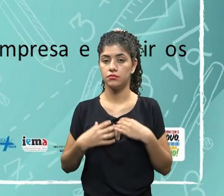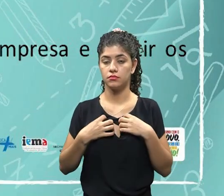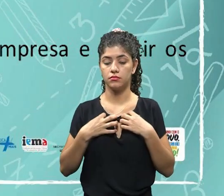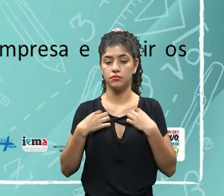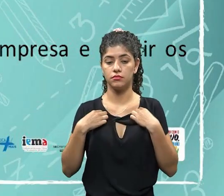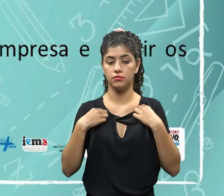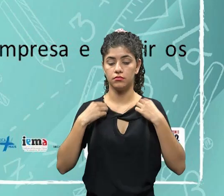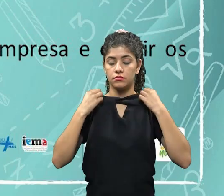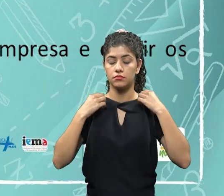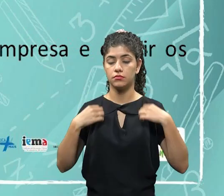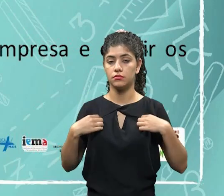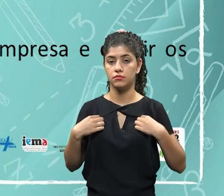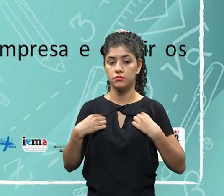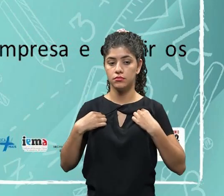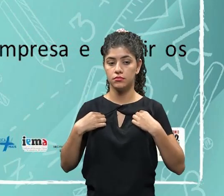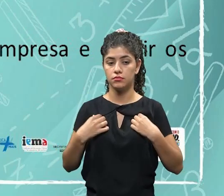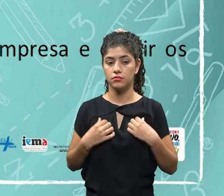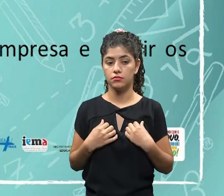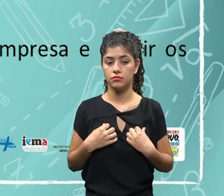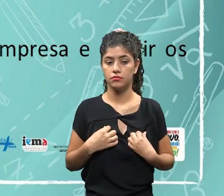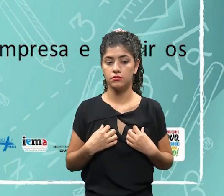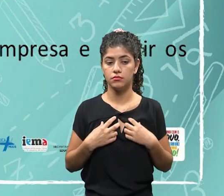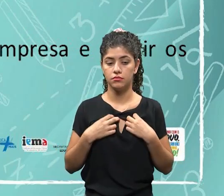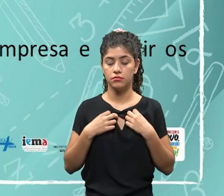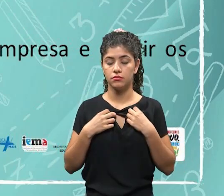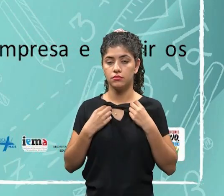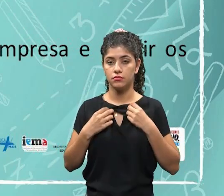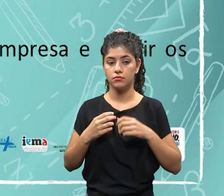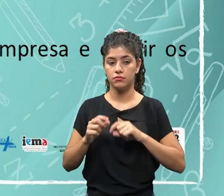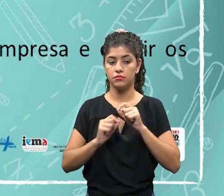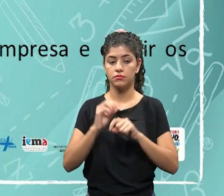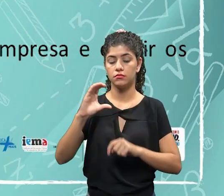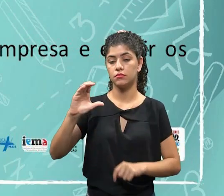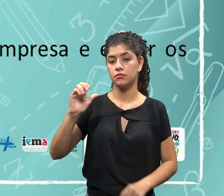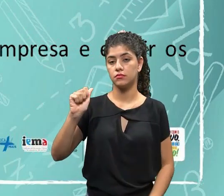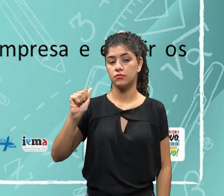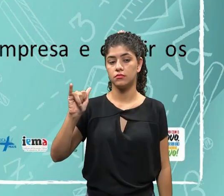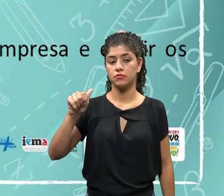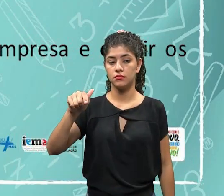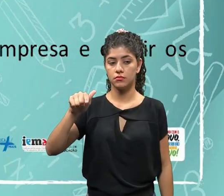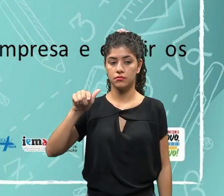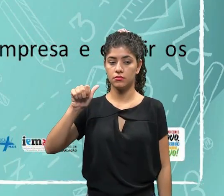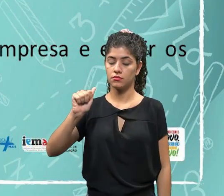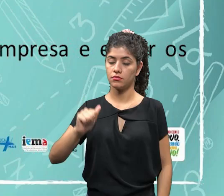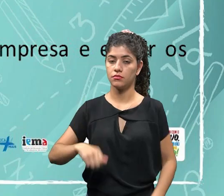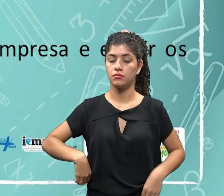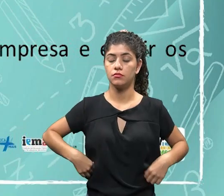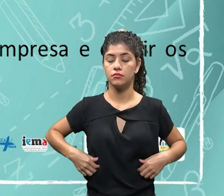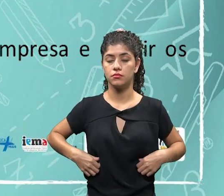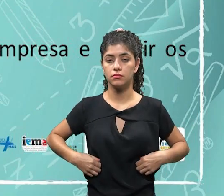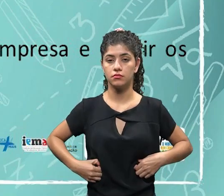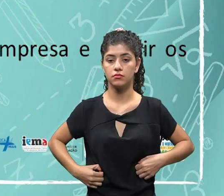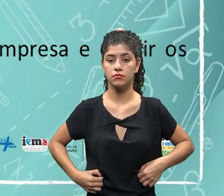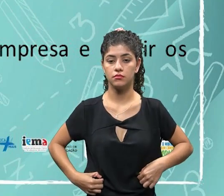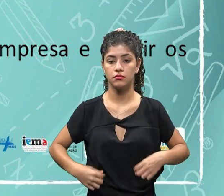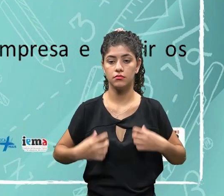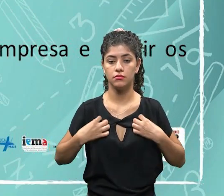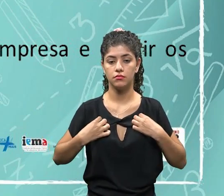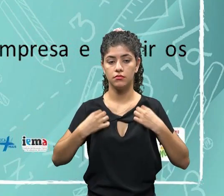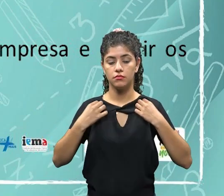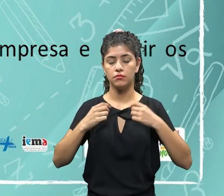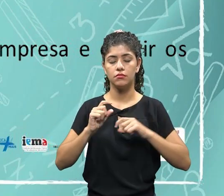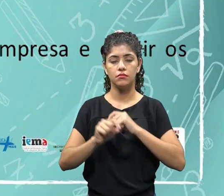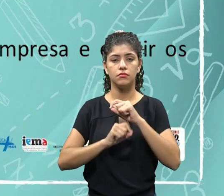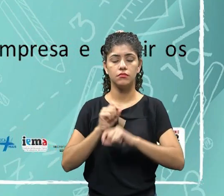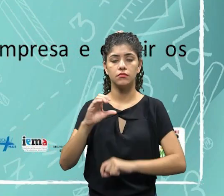gestão. A outra é o caixa, que acho que talvez todo mundo pensa nisso, né? O caixa. O que é o caixa? É exatamente